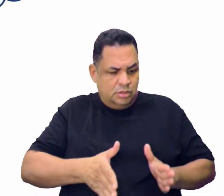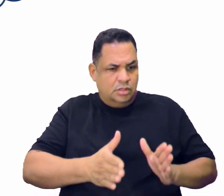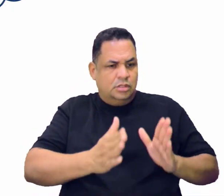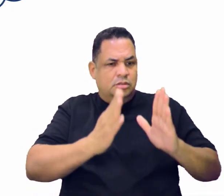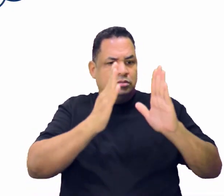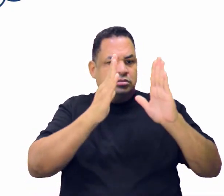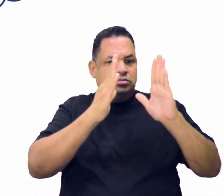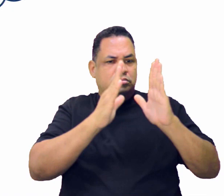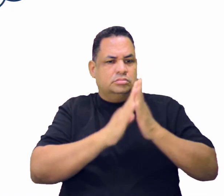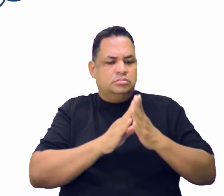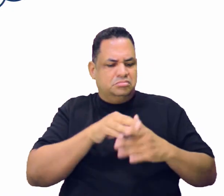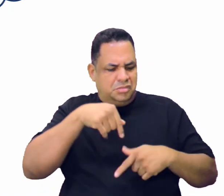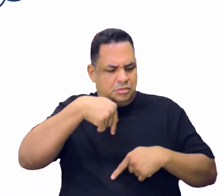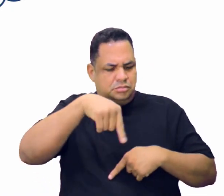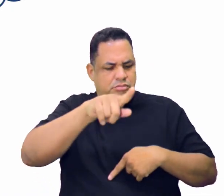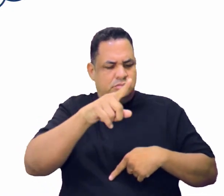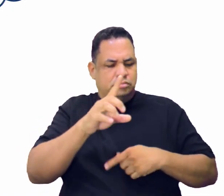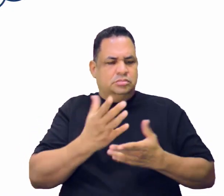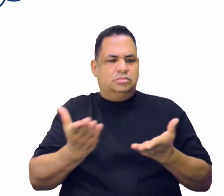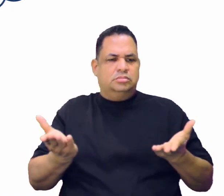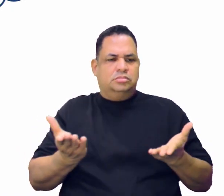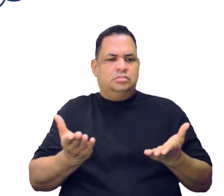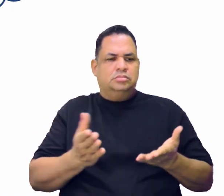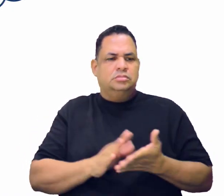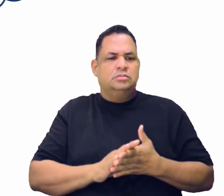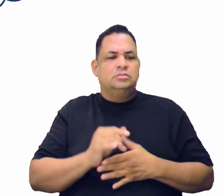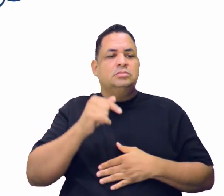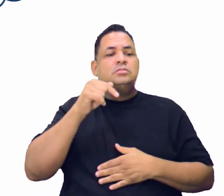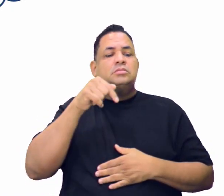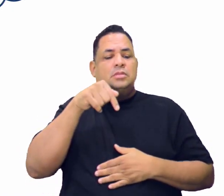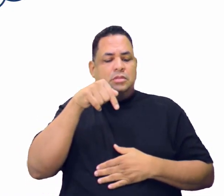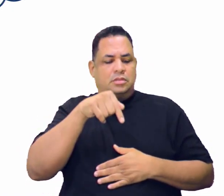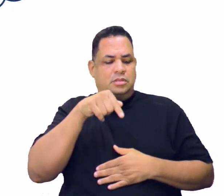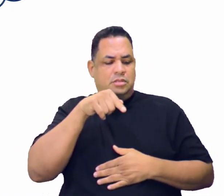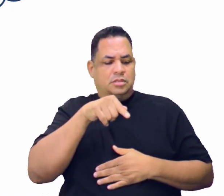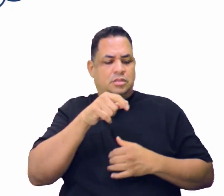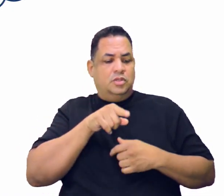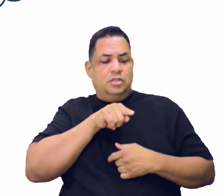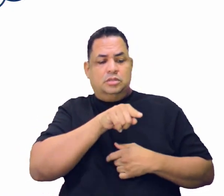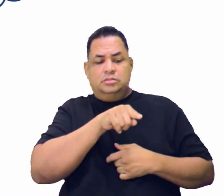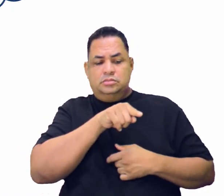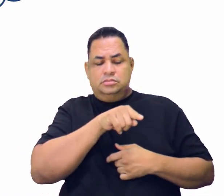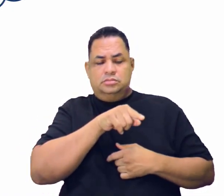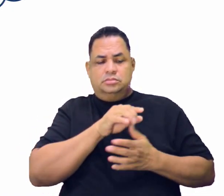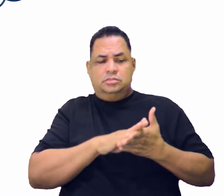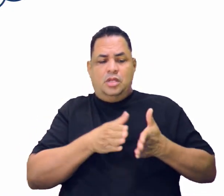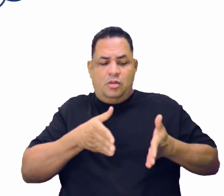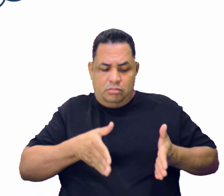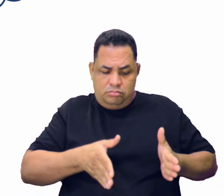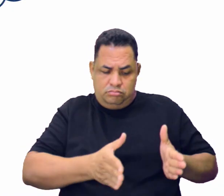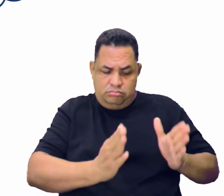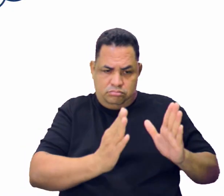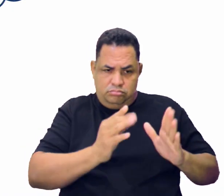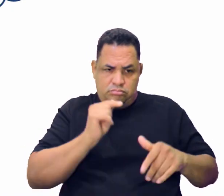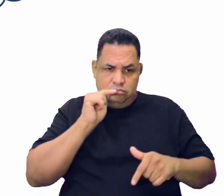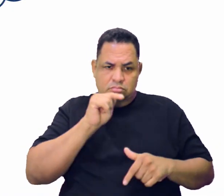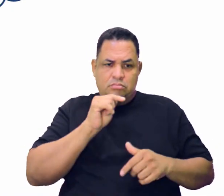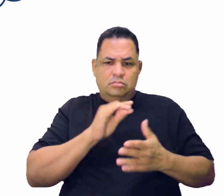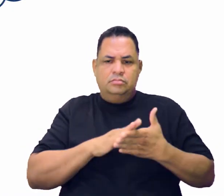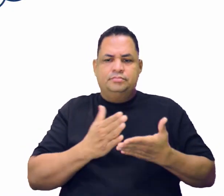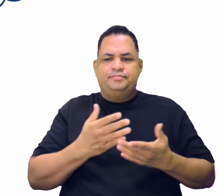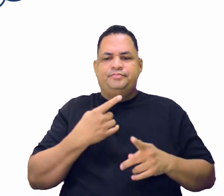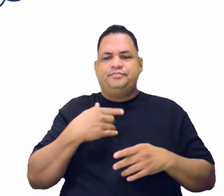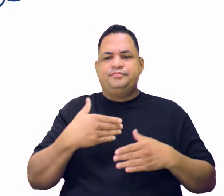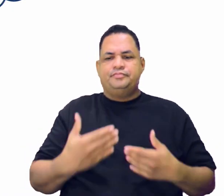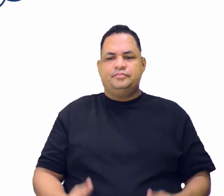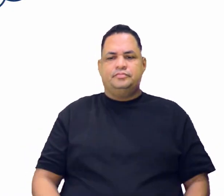que passo. Este é o caminho, ó, pelo qual passo,